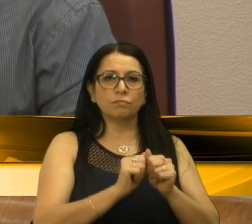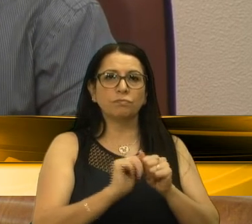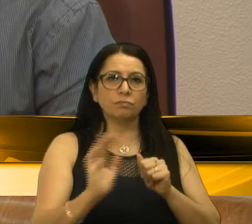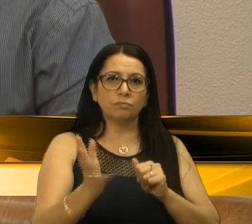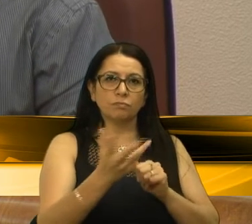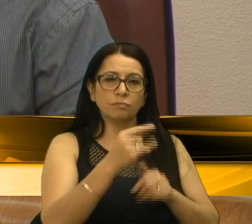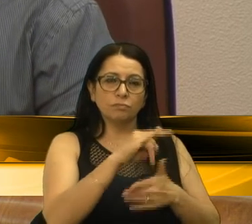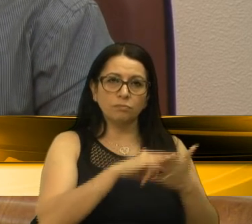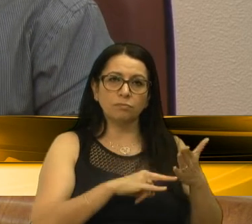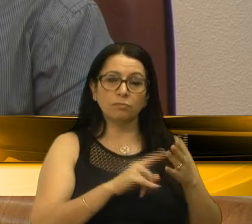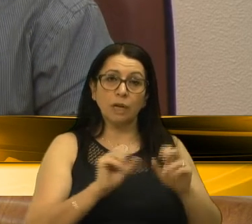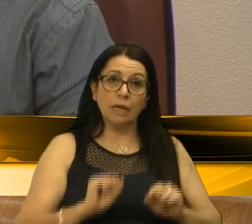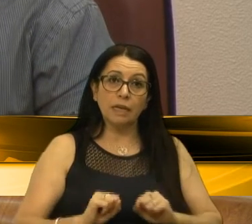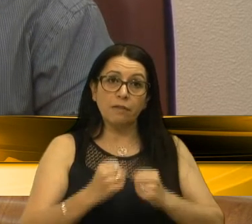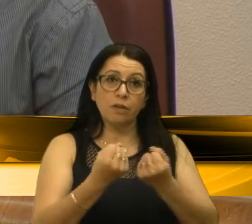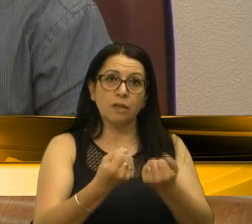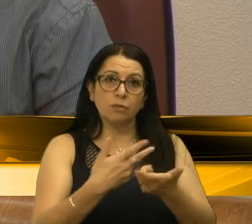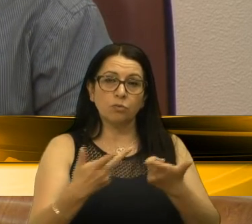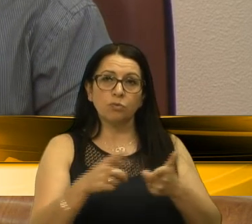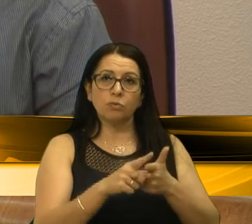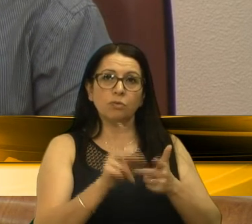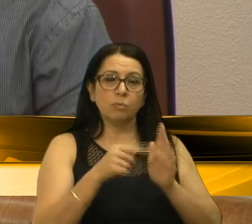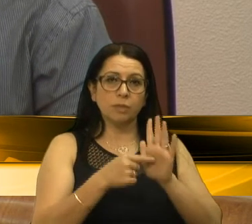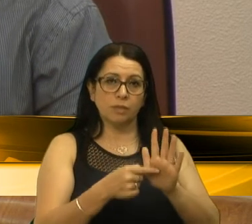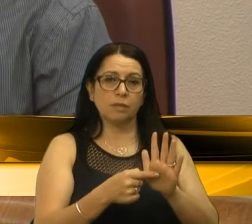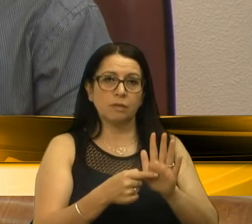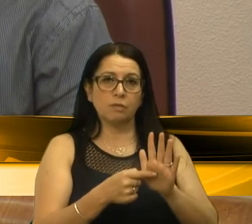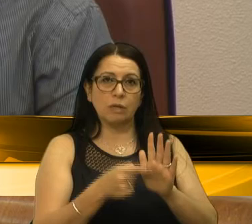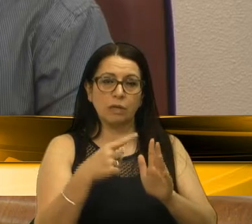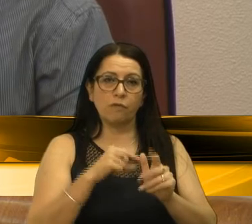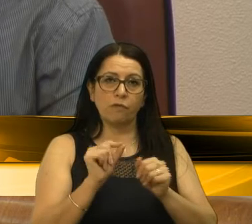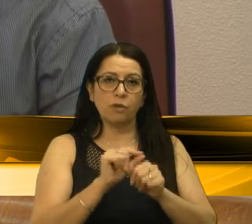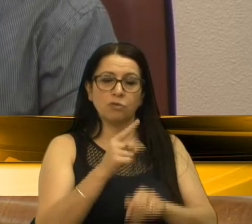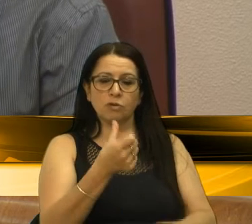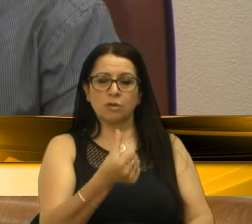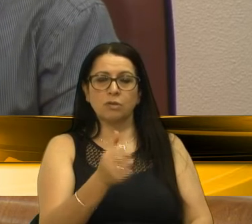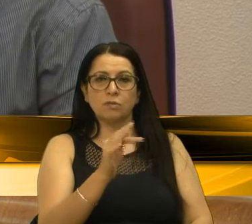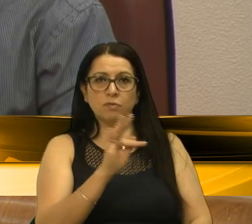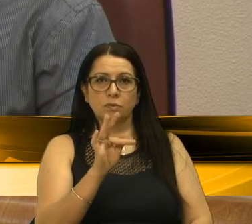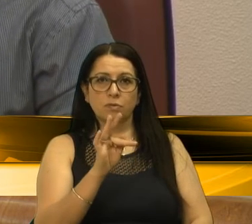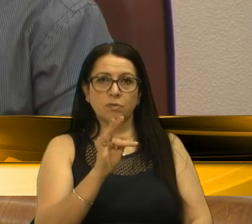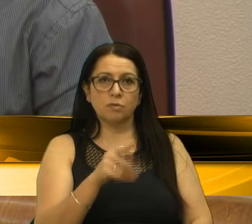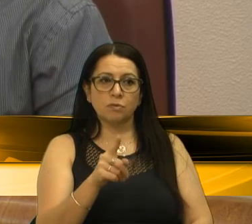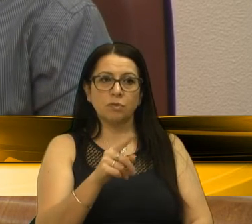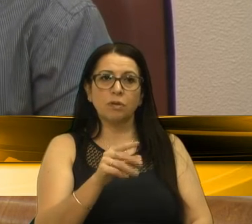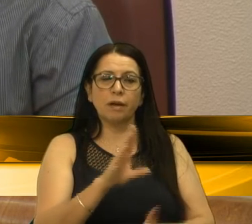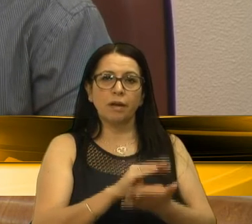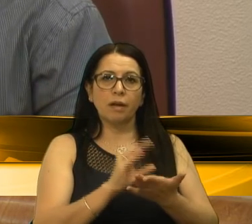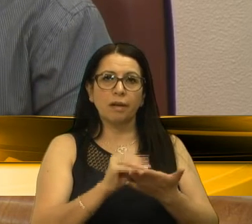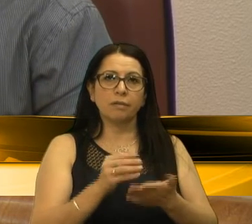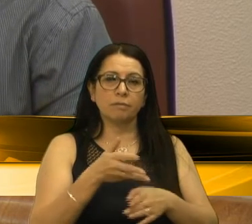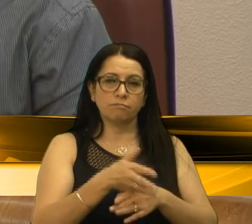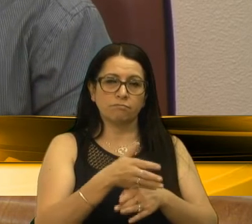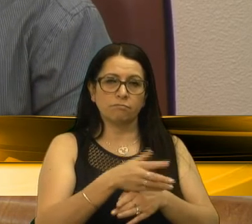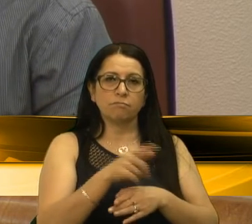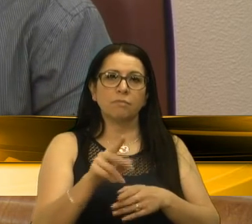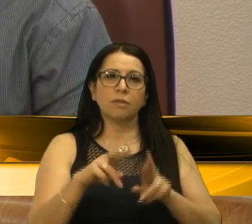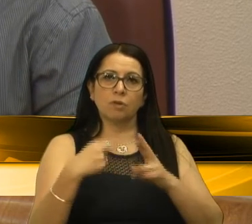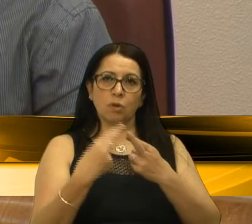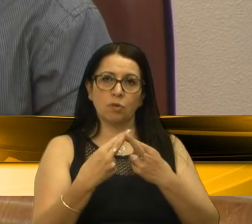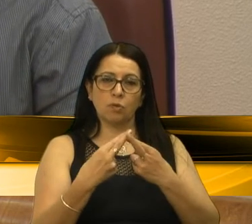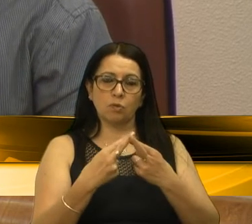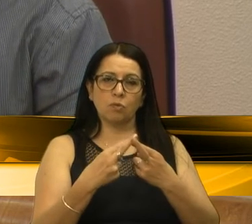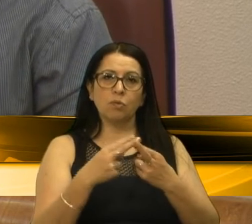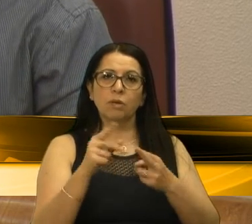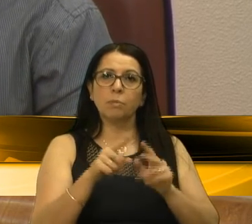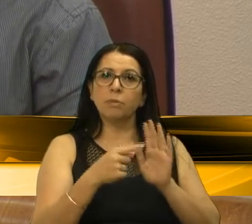aos autos na defesa, todos esses ofícios, a gravação de apresentação que eu fiz no dia 6 de fevereiro, a ata de comparecimento da sessão de Conselho Municipal de Saúde